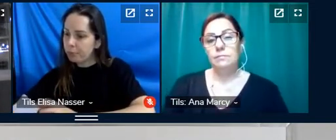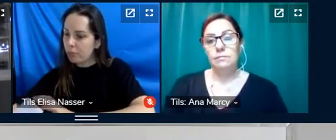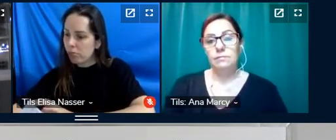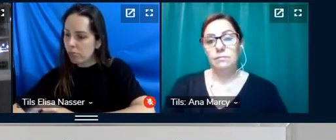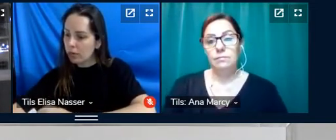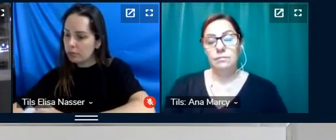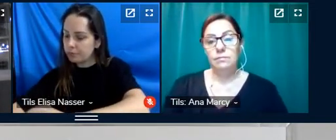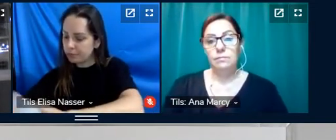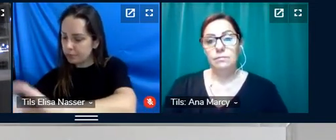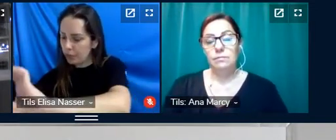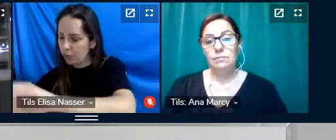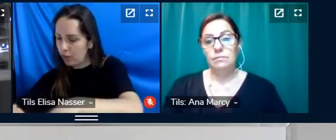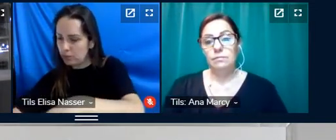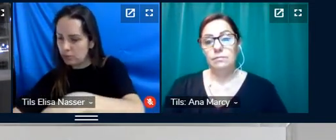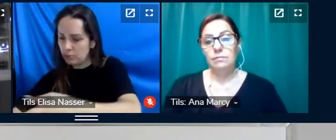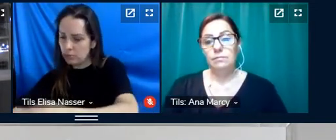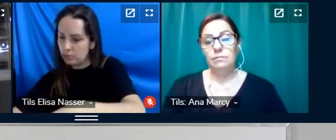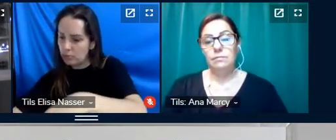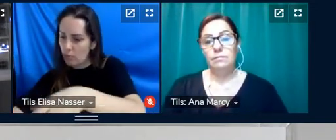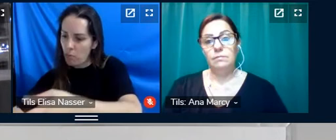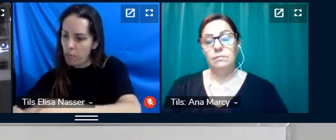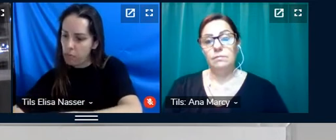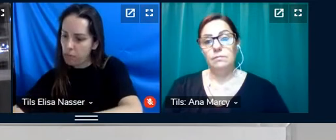E aí a gente corrige.